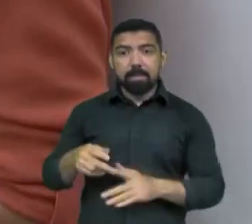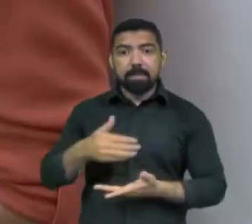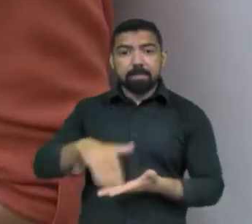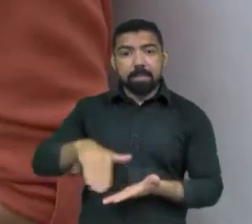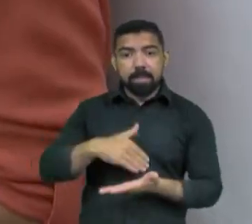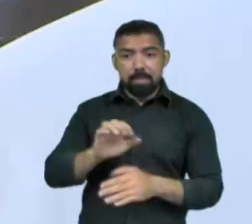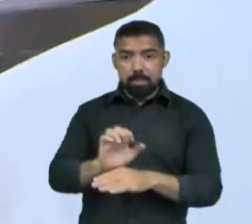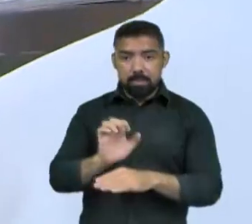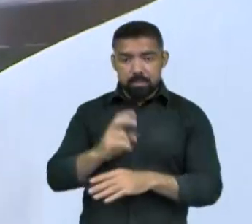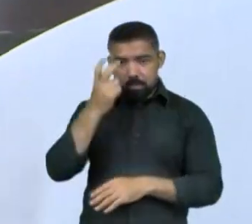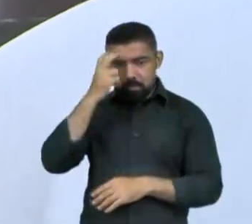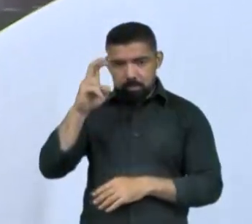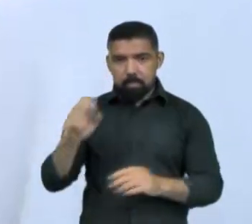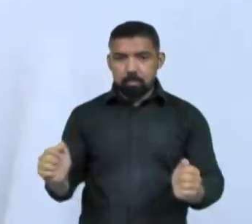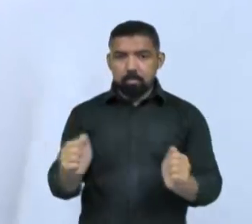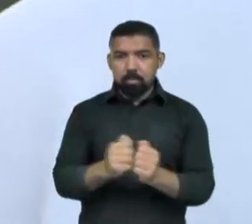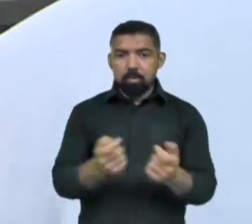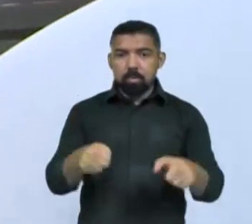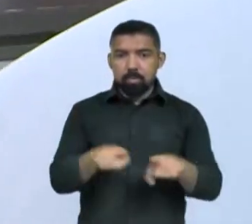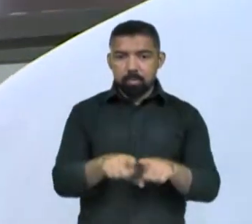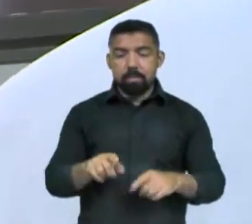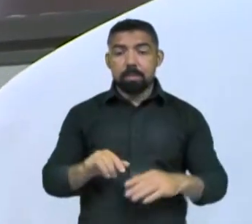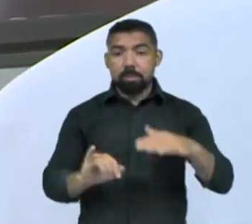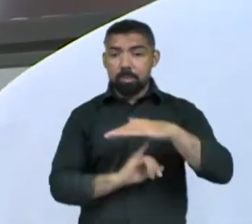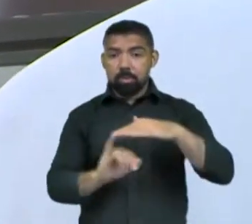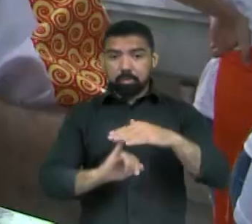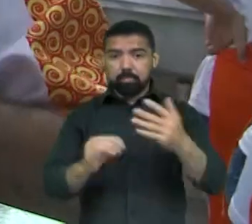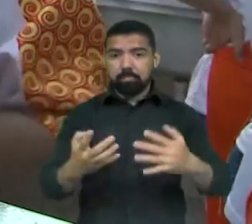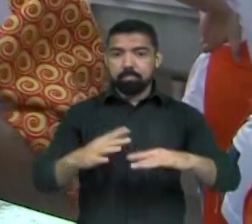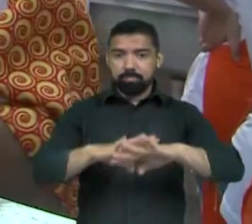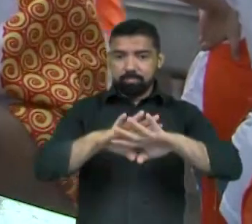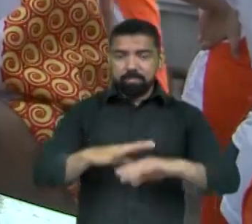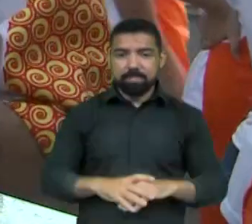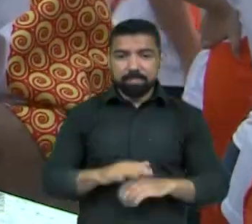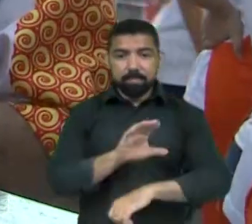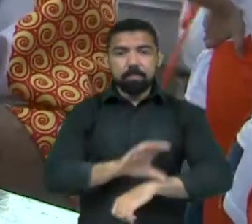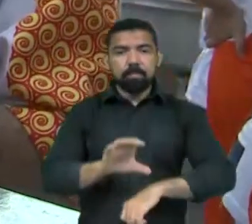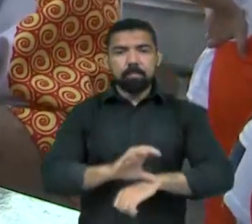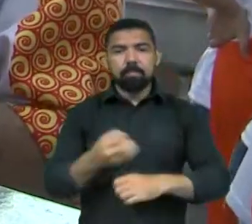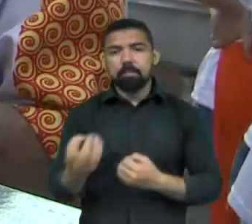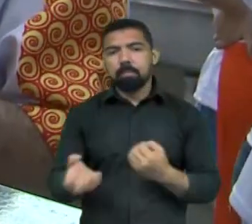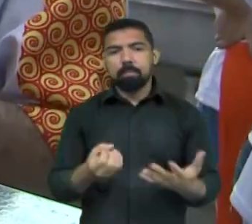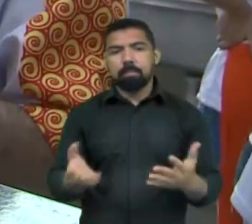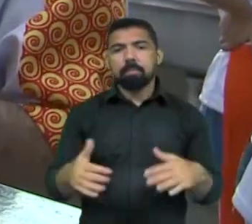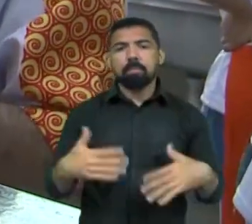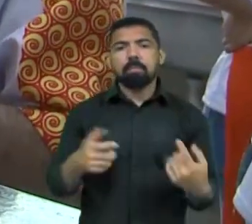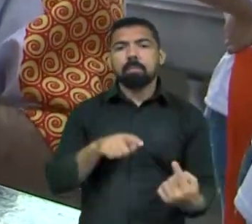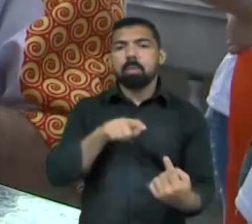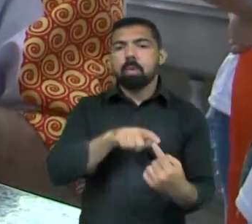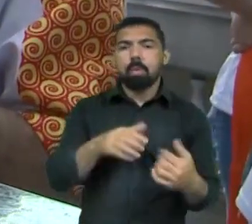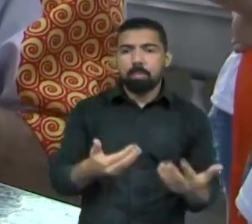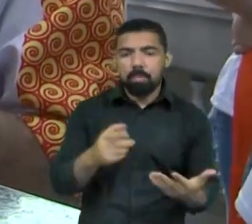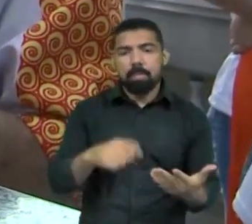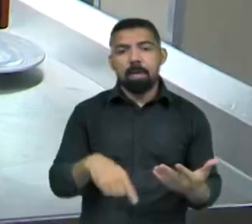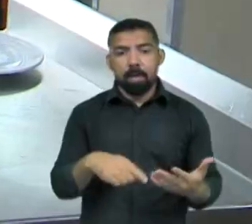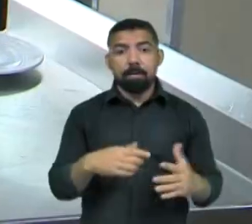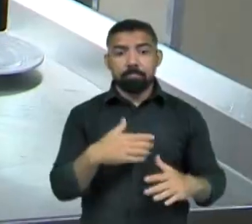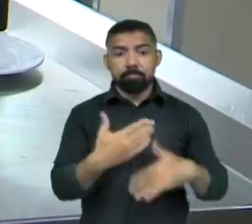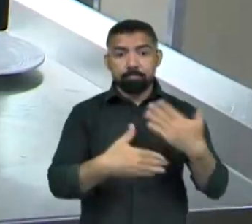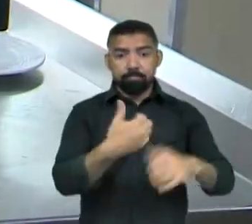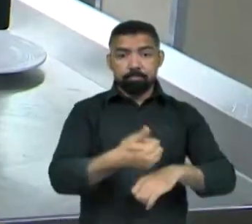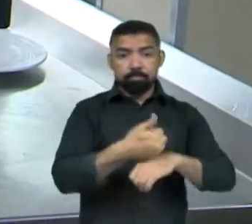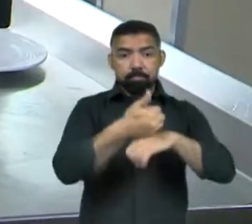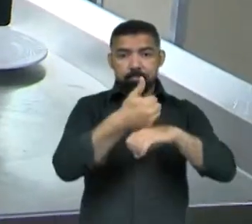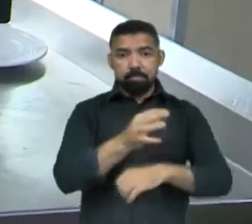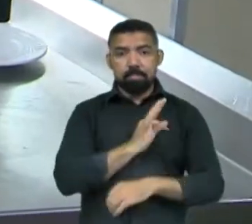gerido em parceria com o Instituto Dragão do Mar. Os cursos oferecidos são para a formação técnica e profissional na